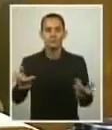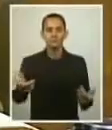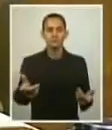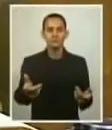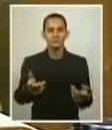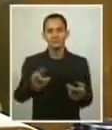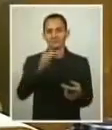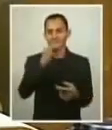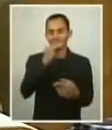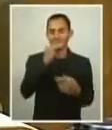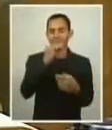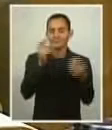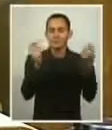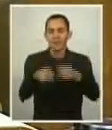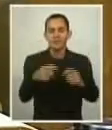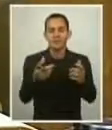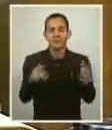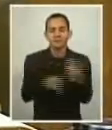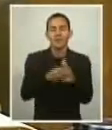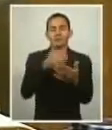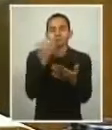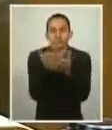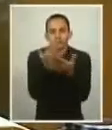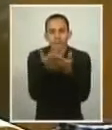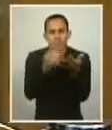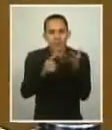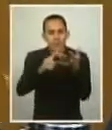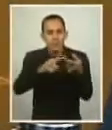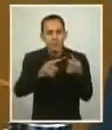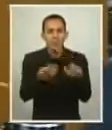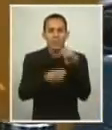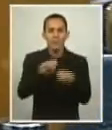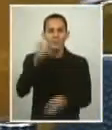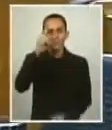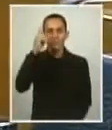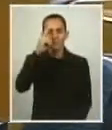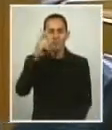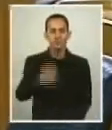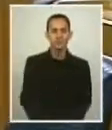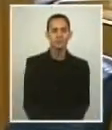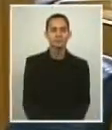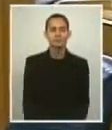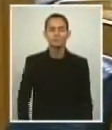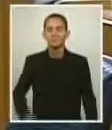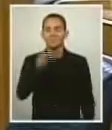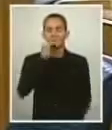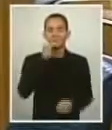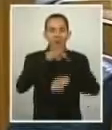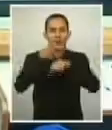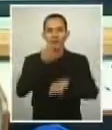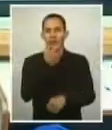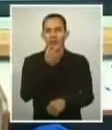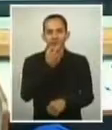só que já é um estímulo para o estudo detalhado da história né então lá na Inglaterra